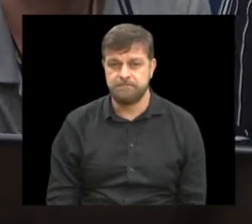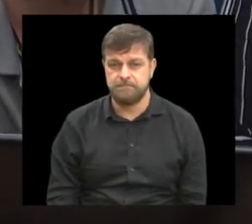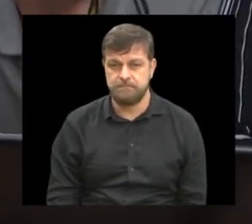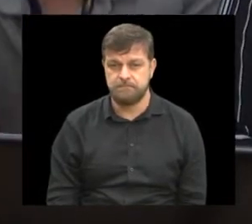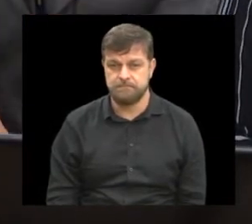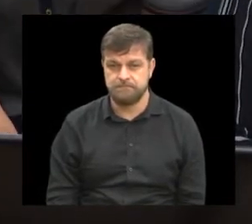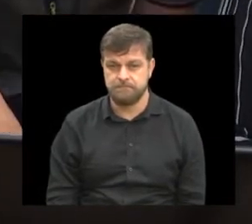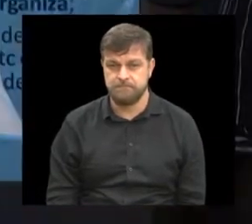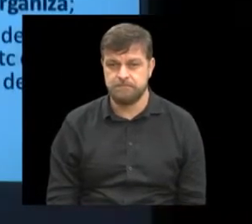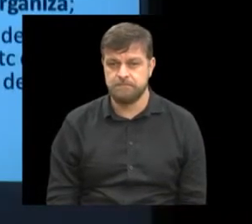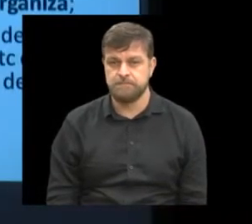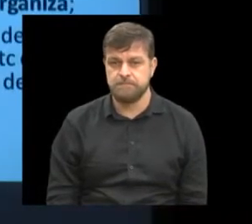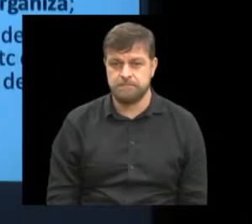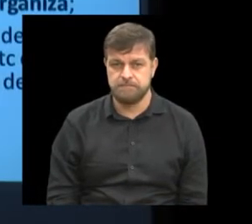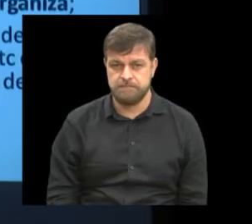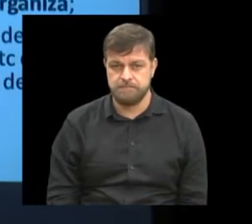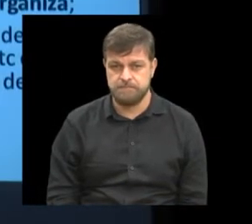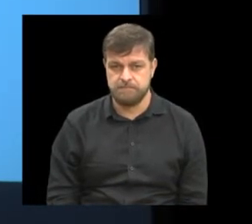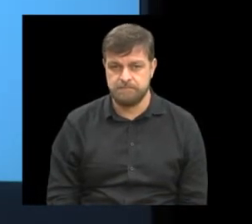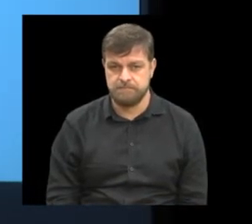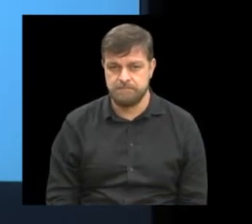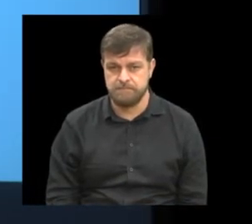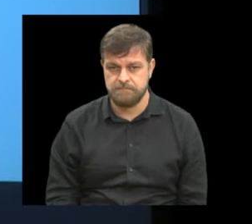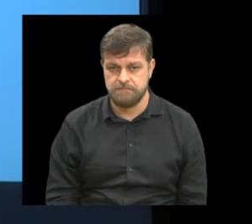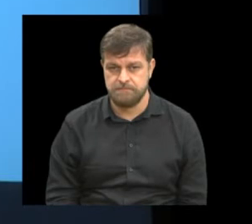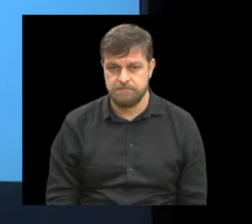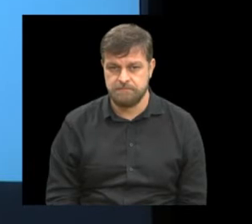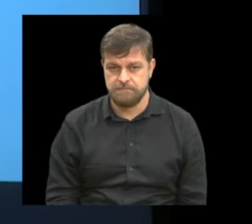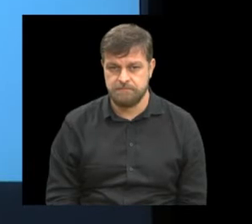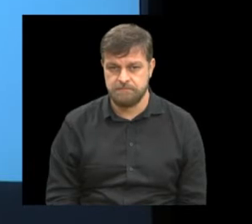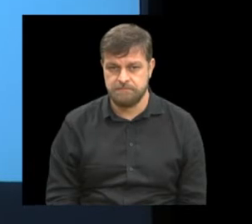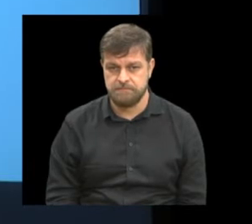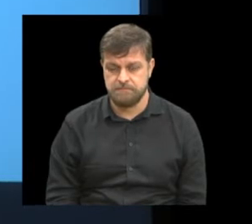Ele vai sozinho? Não, ele não vai parar de sozinho.